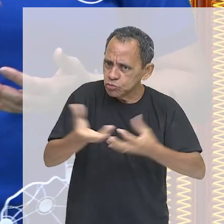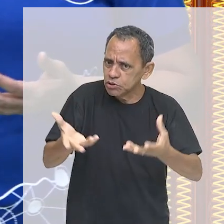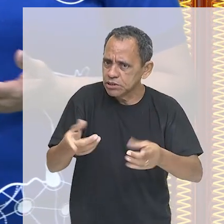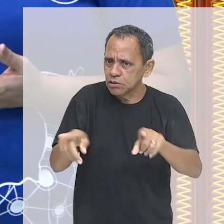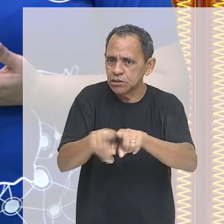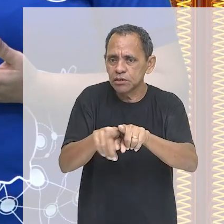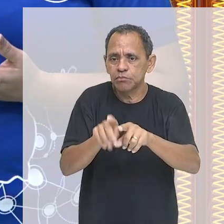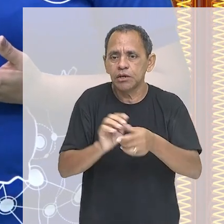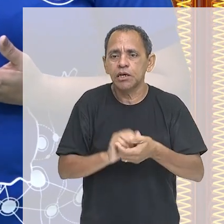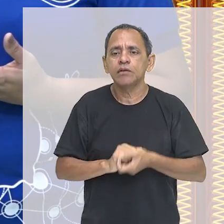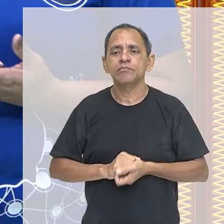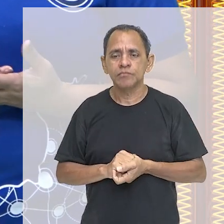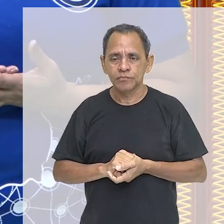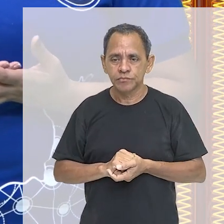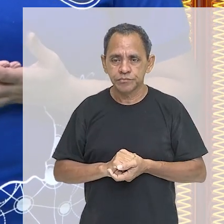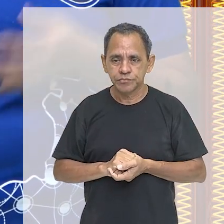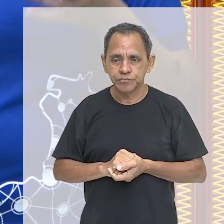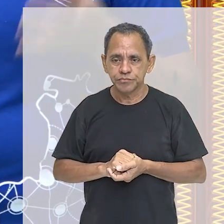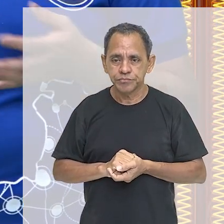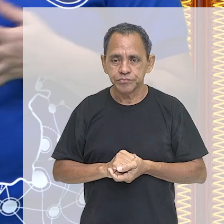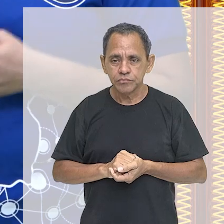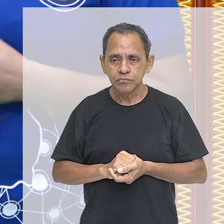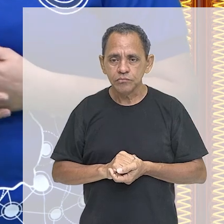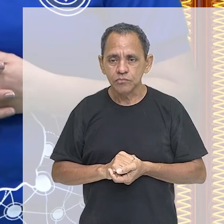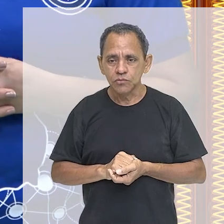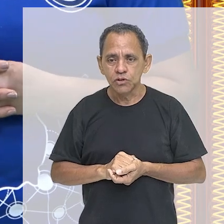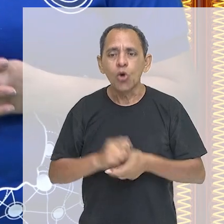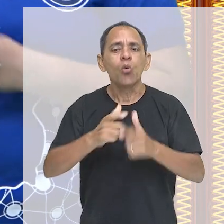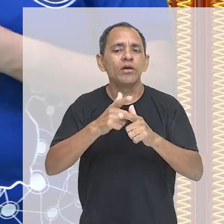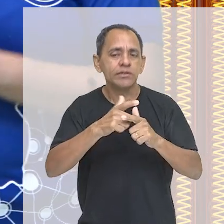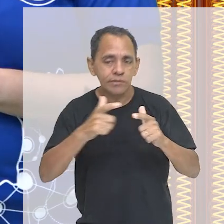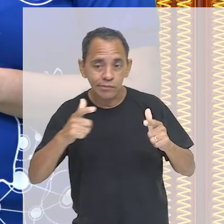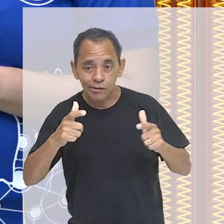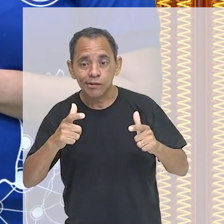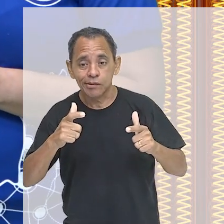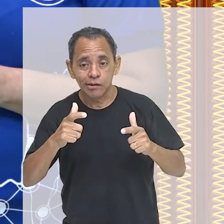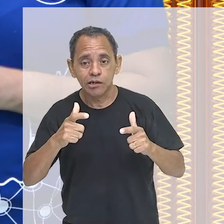também no excesso dessa produção que agrava aí esse problema